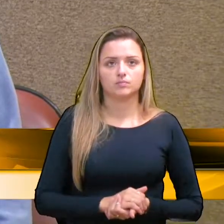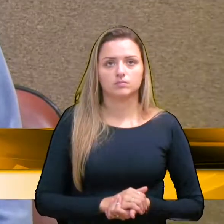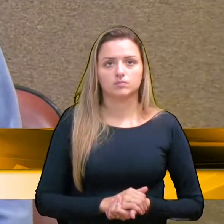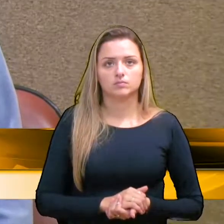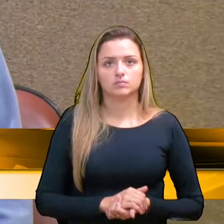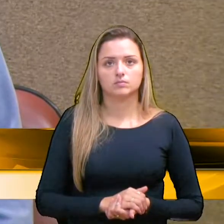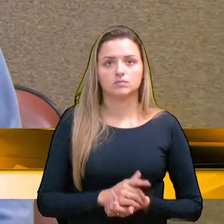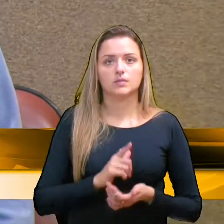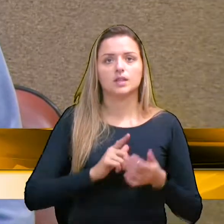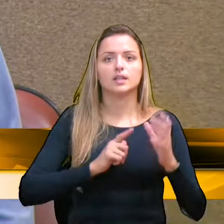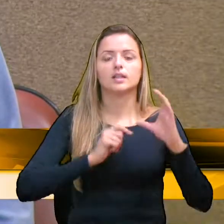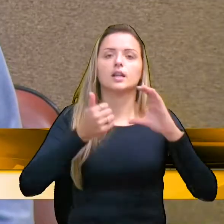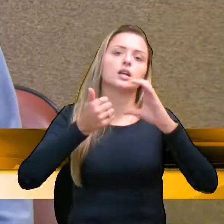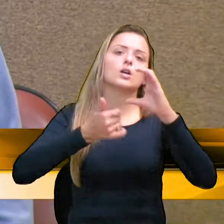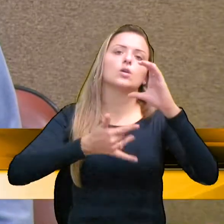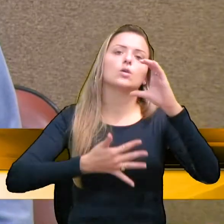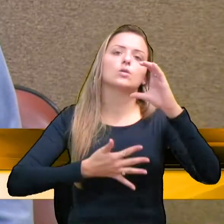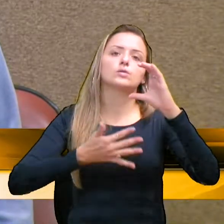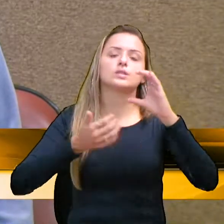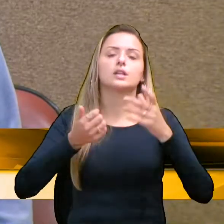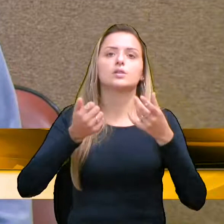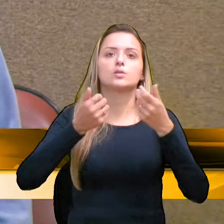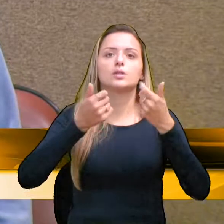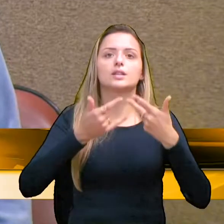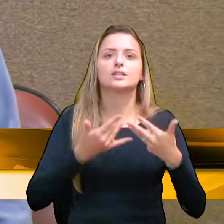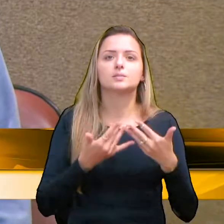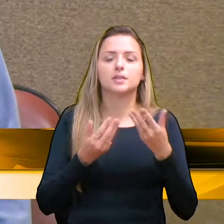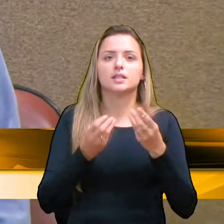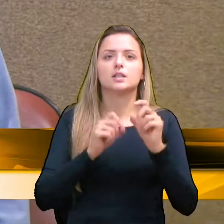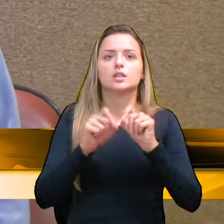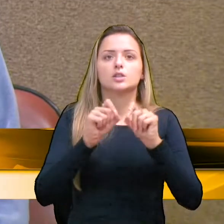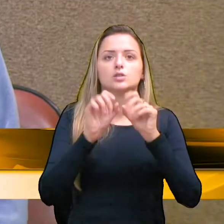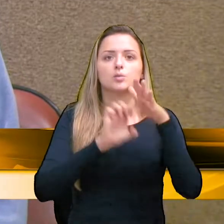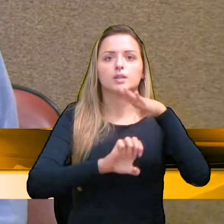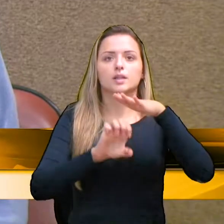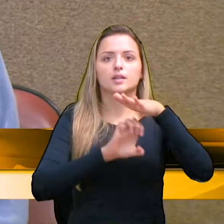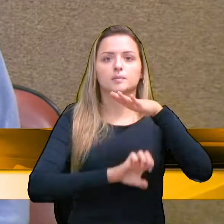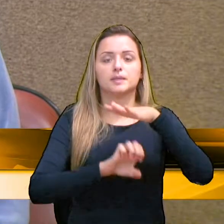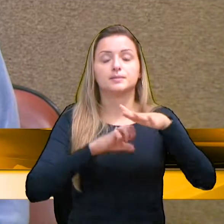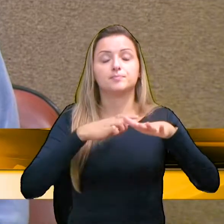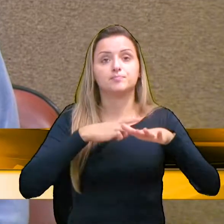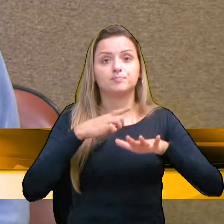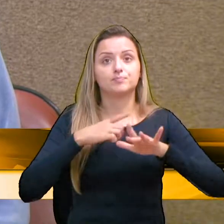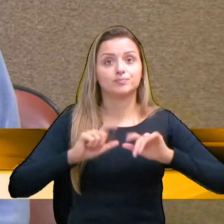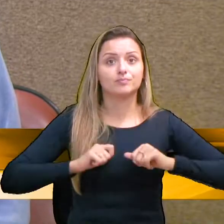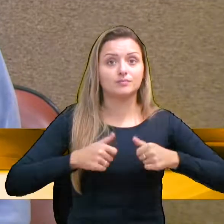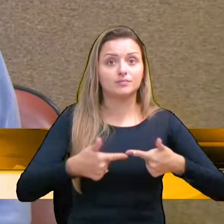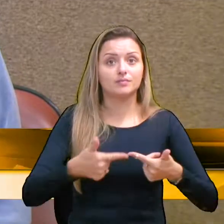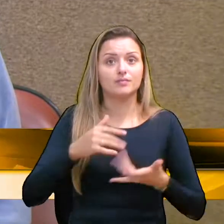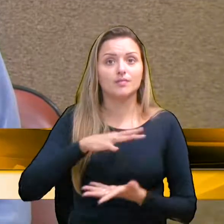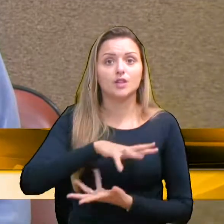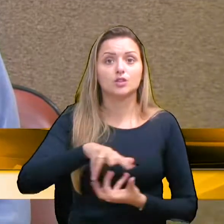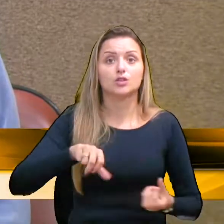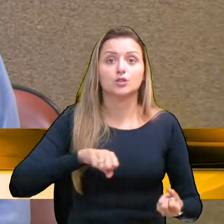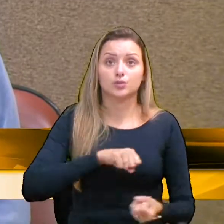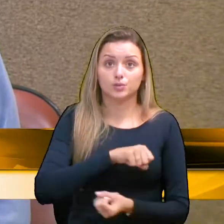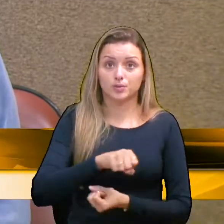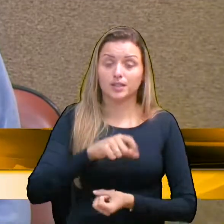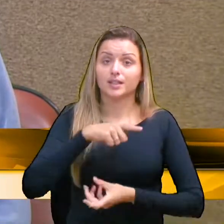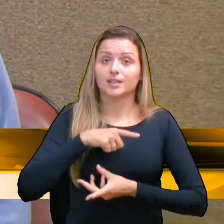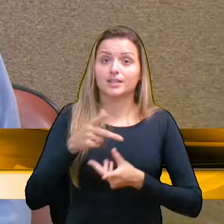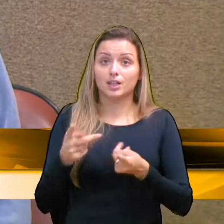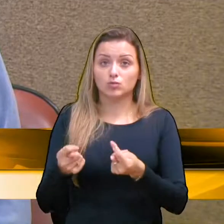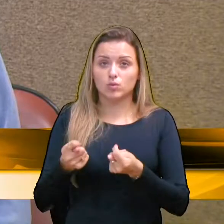Coleciona conceitos e dados estatísticos demonstrativos de que empresas que desenvolveram ações de sustentabilidade promovendo a redução